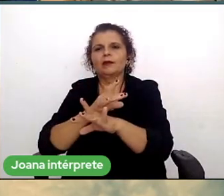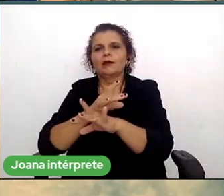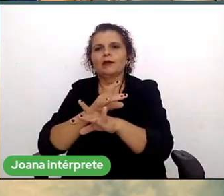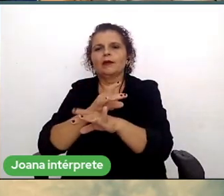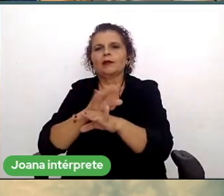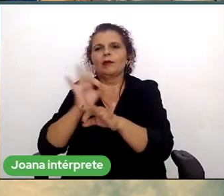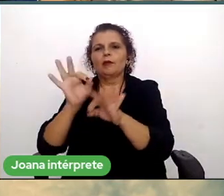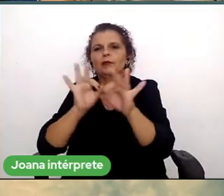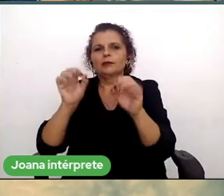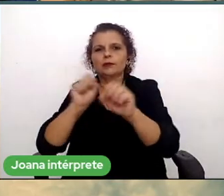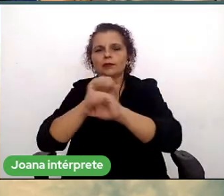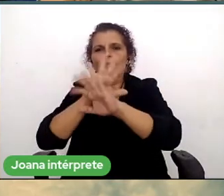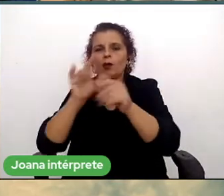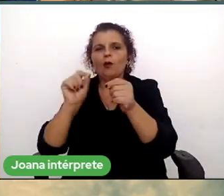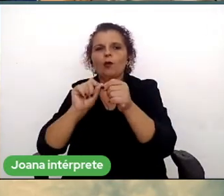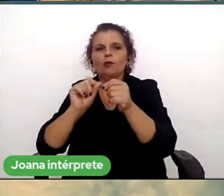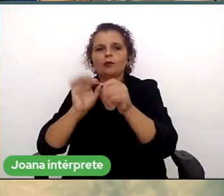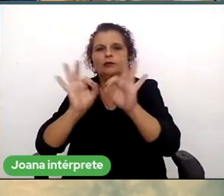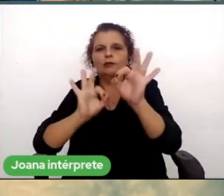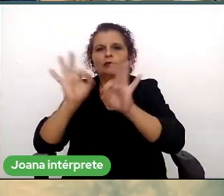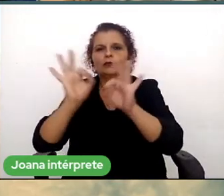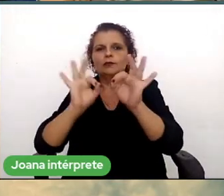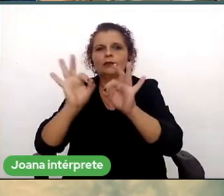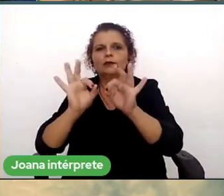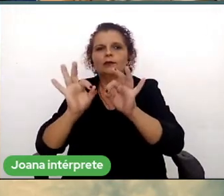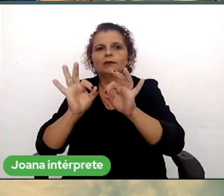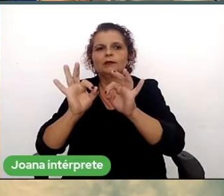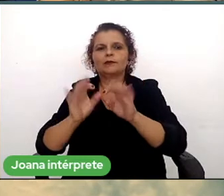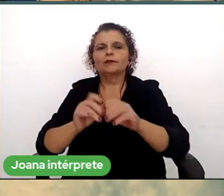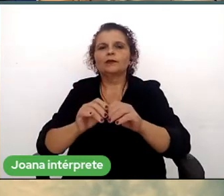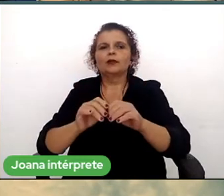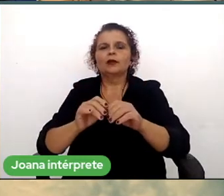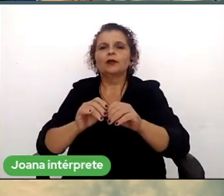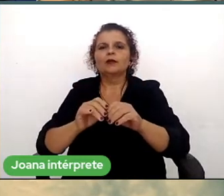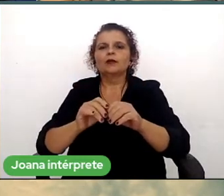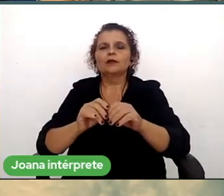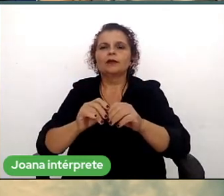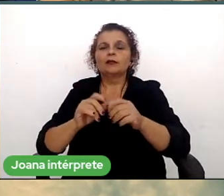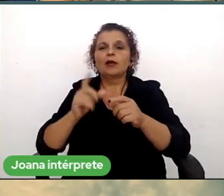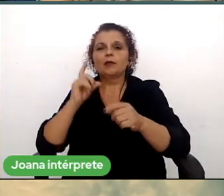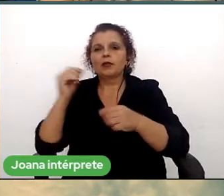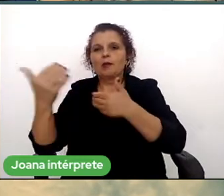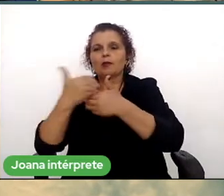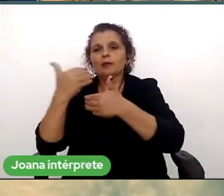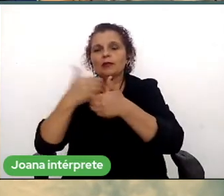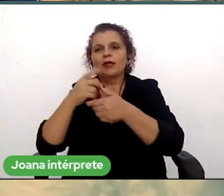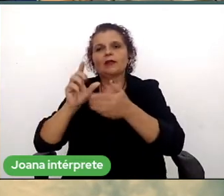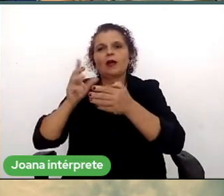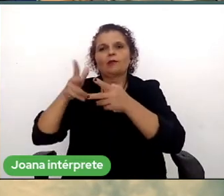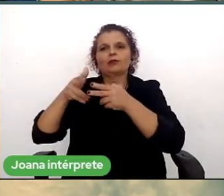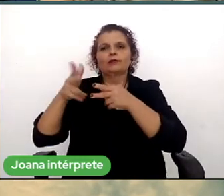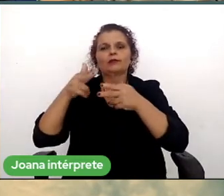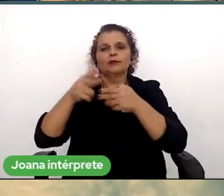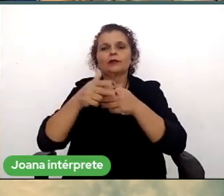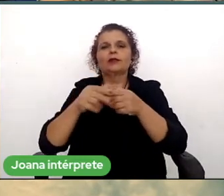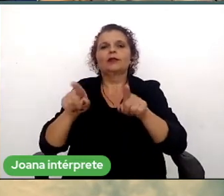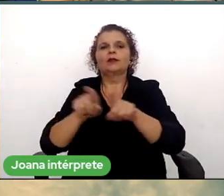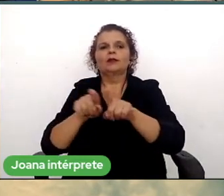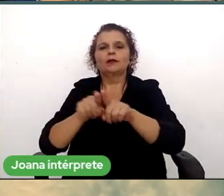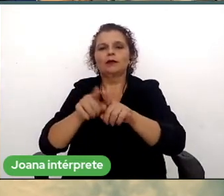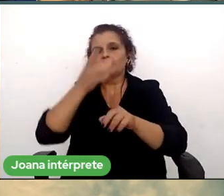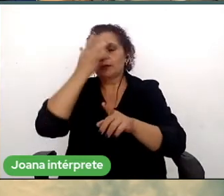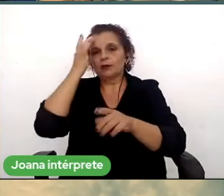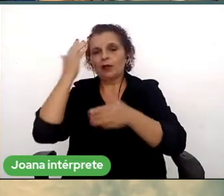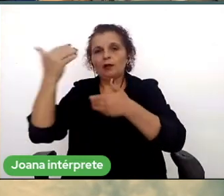definido já em como fazer assim ó saindo a pessoa a gente já tira os acessos isso inclusive quando a gente faz offboard de uma